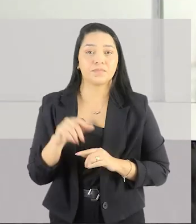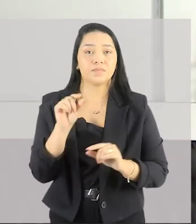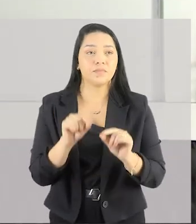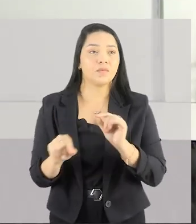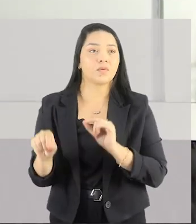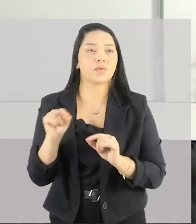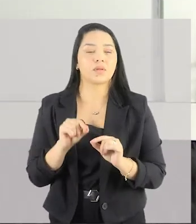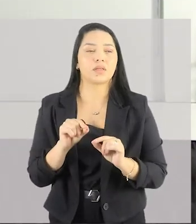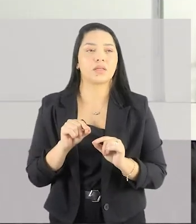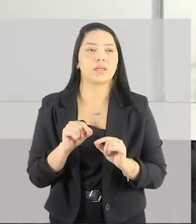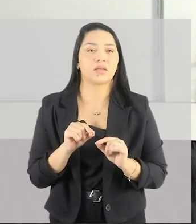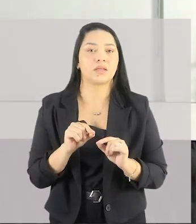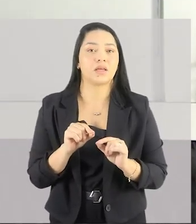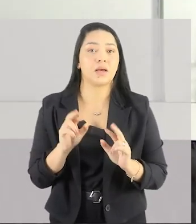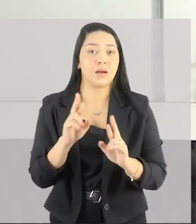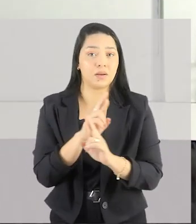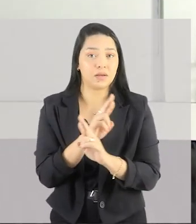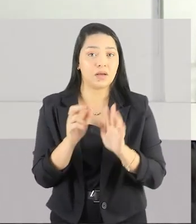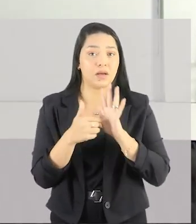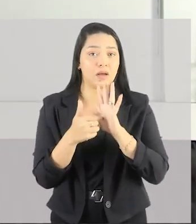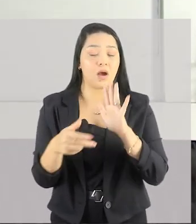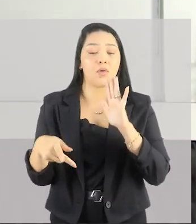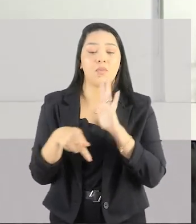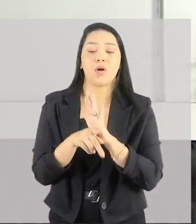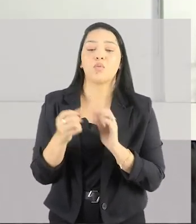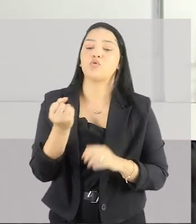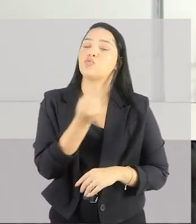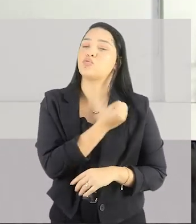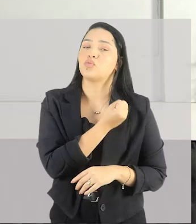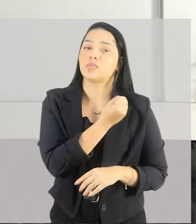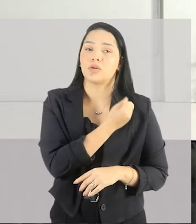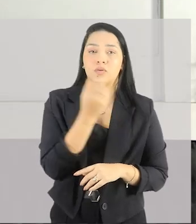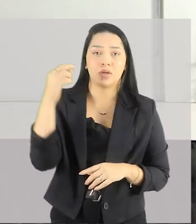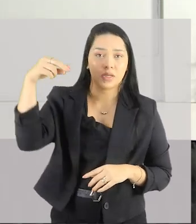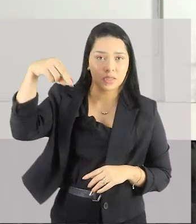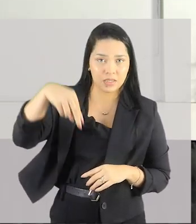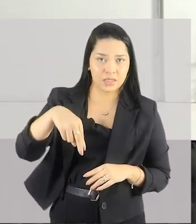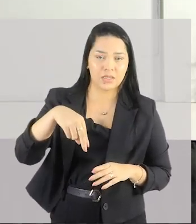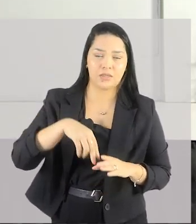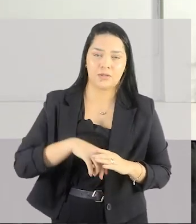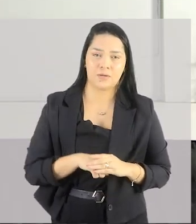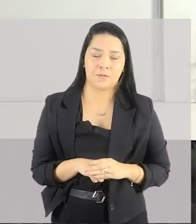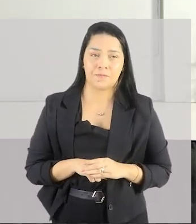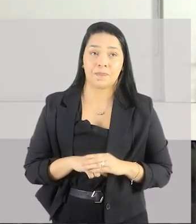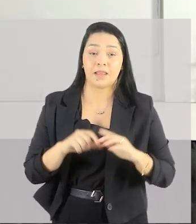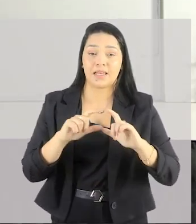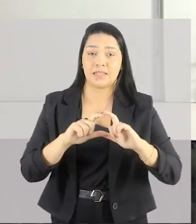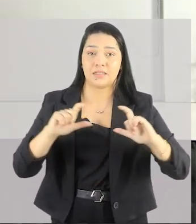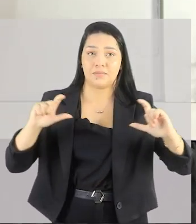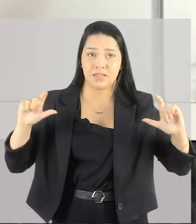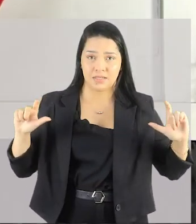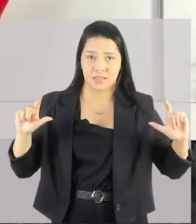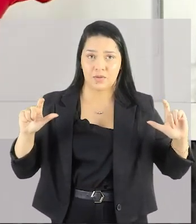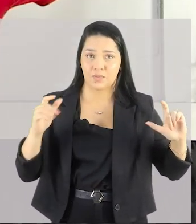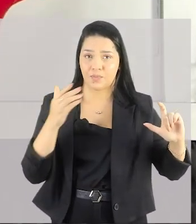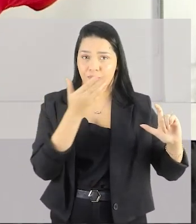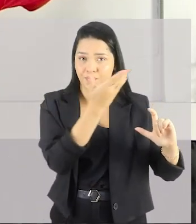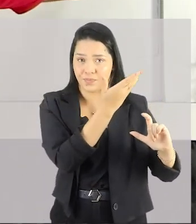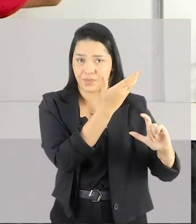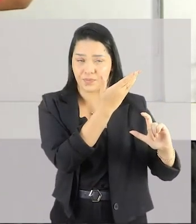certeza referente ao próprio número n, tá? Então, essa expressão